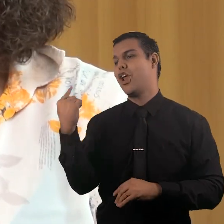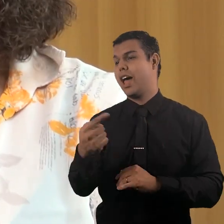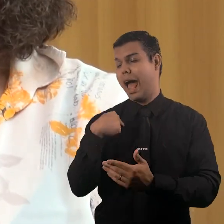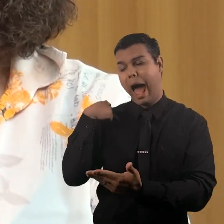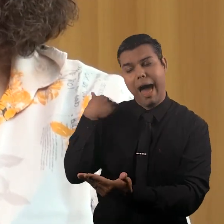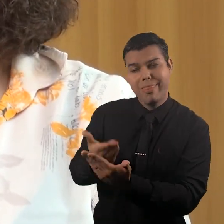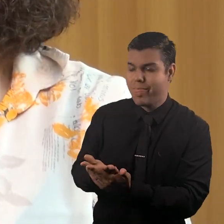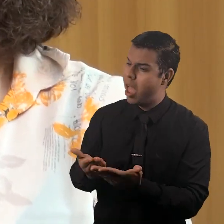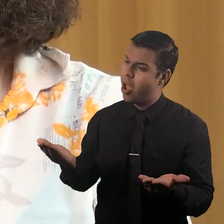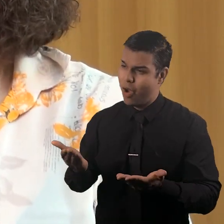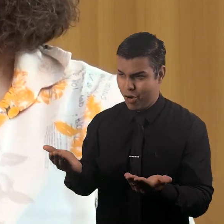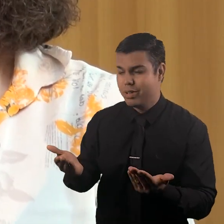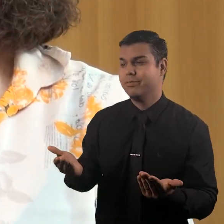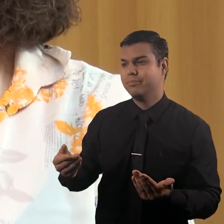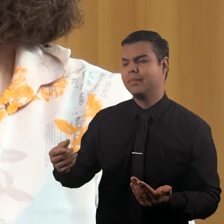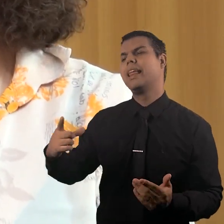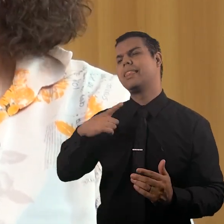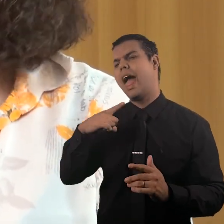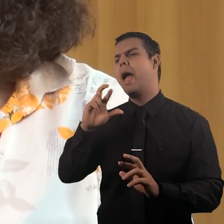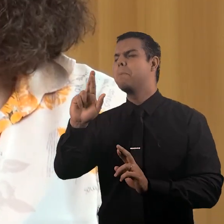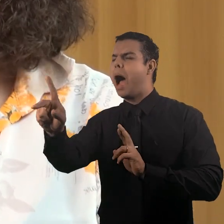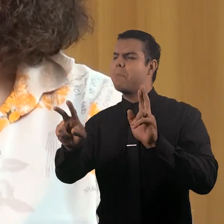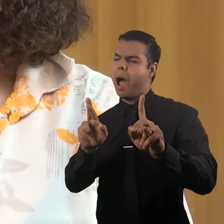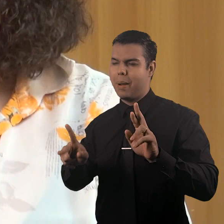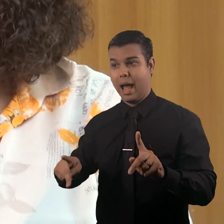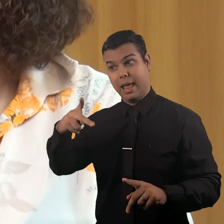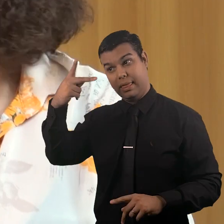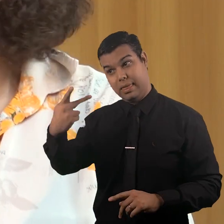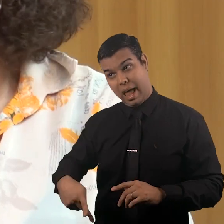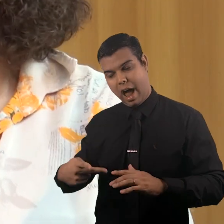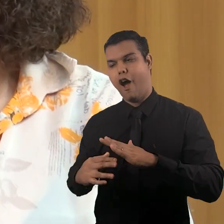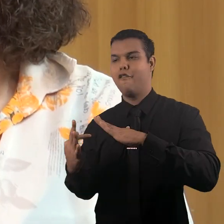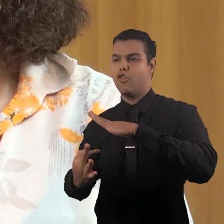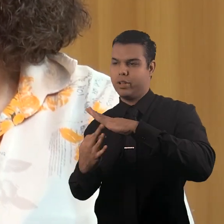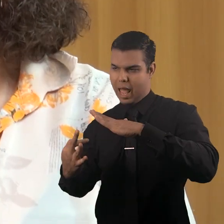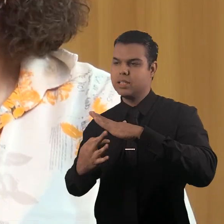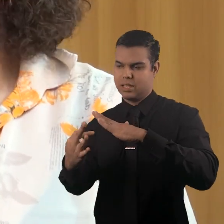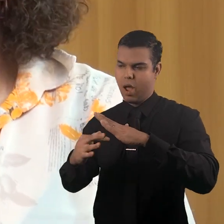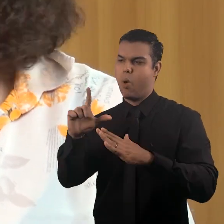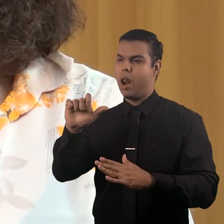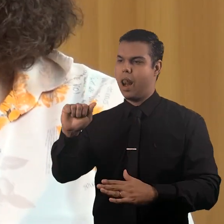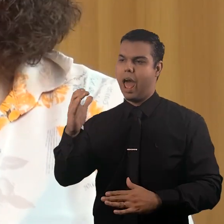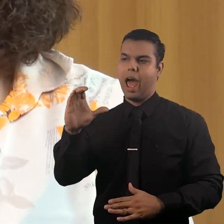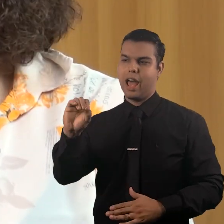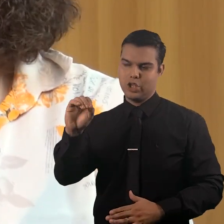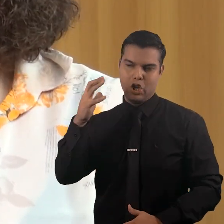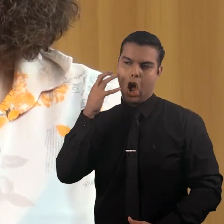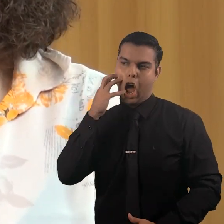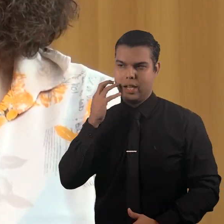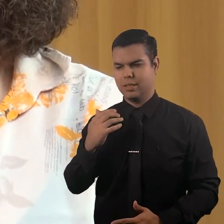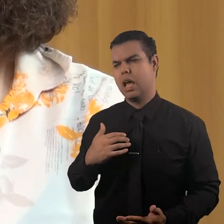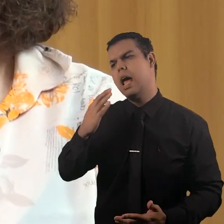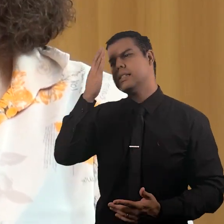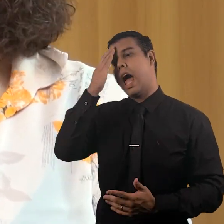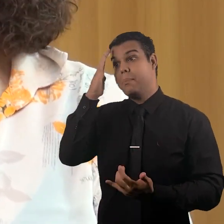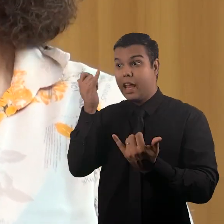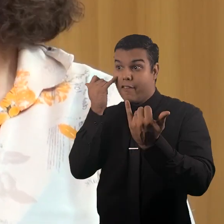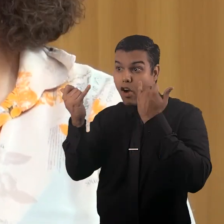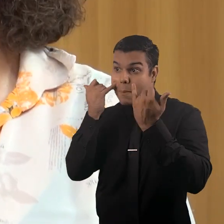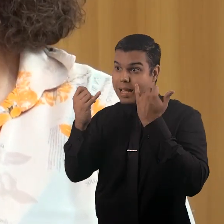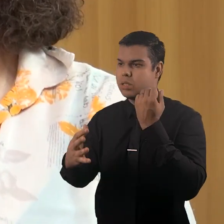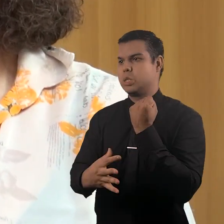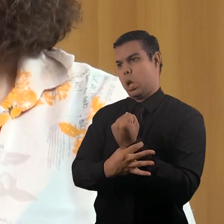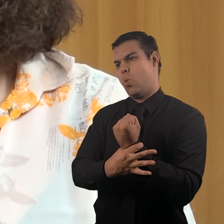até hoje. Isso eu acho que é um dos grandes diferenciais da Fundação Laço Rosa. Claro que a informação segura, ela reduz